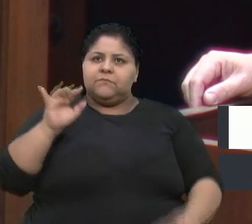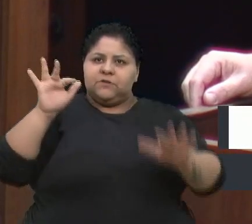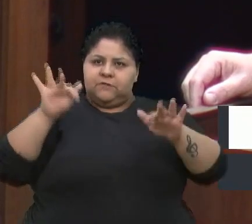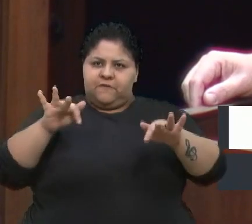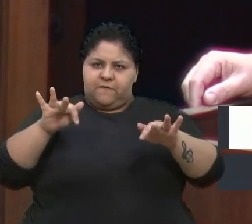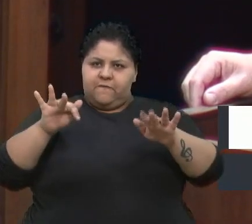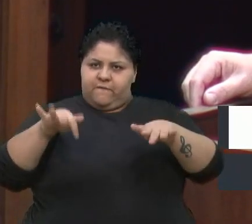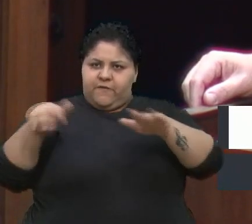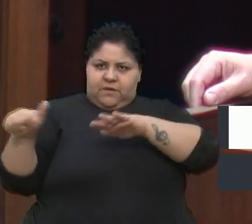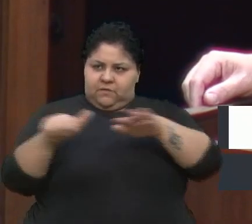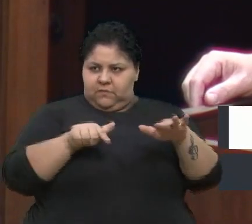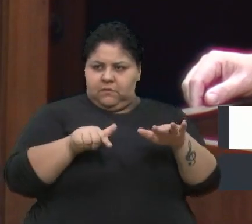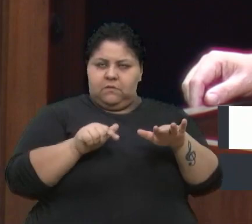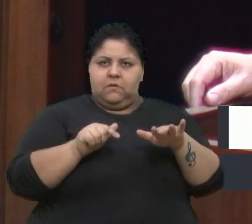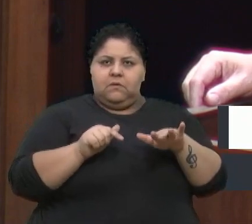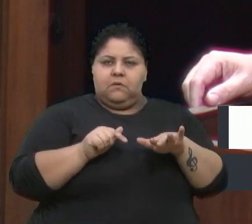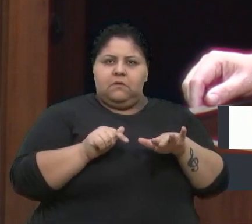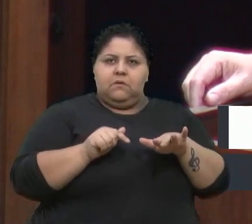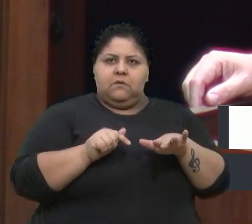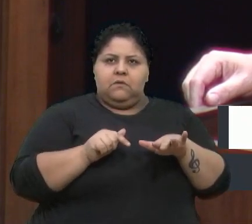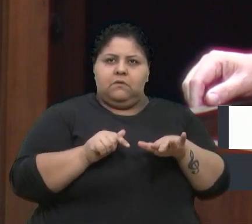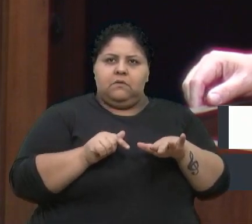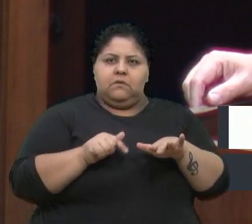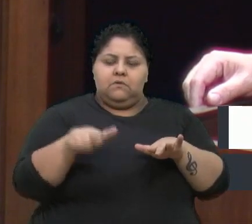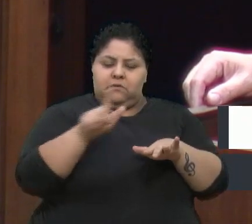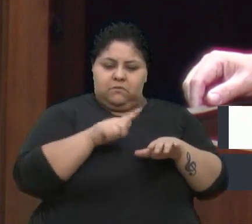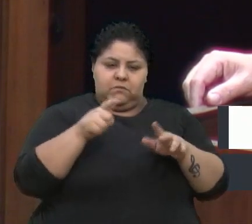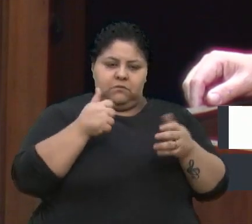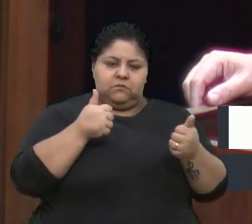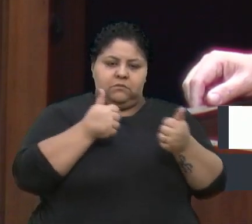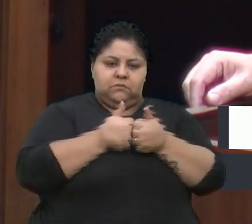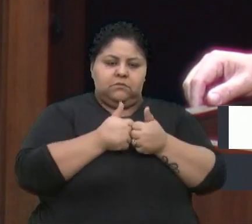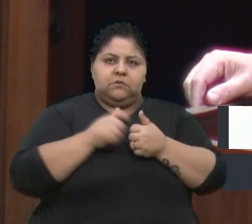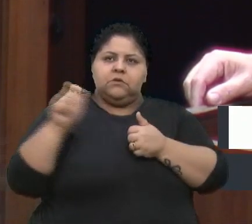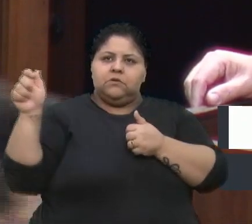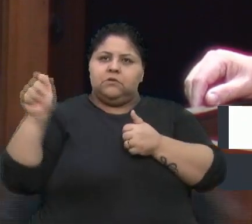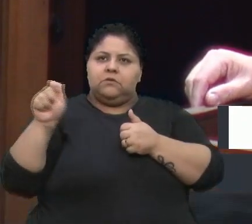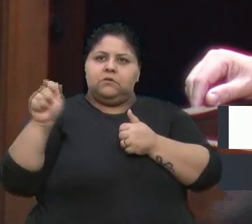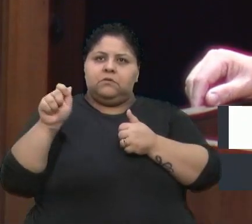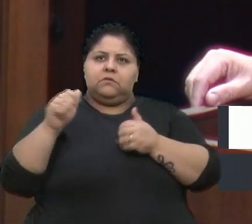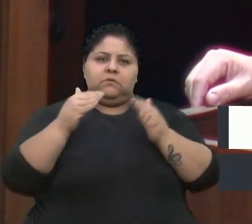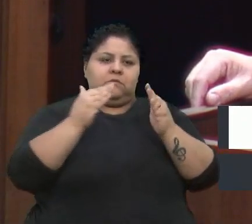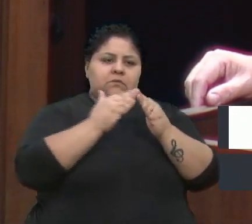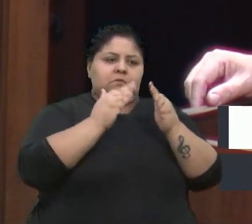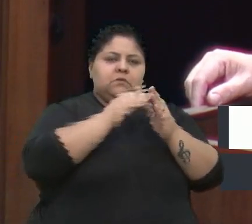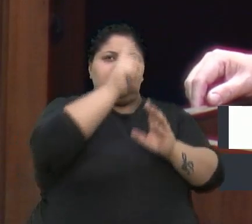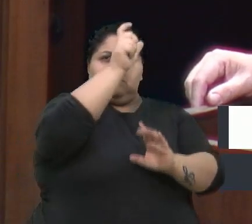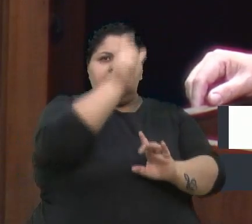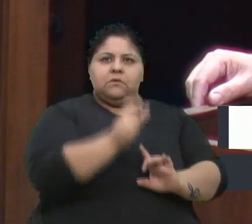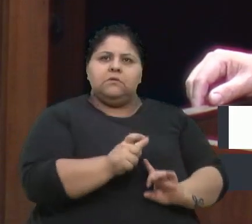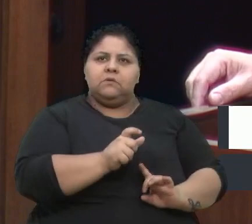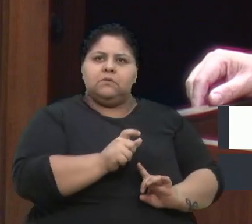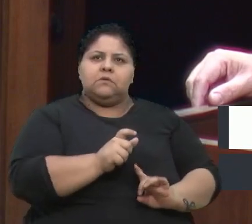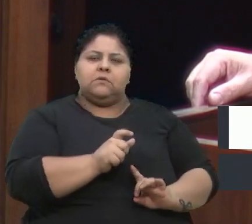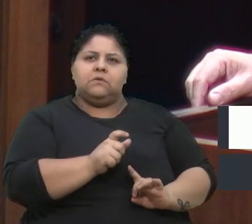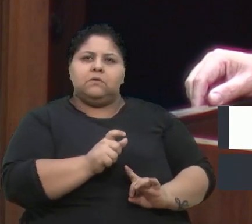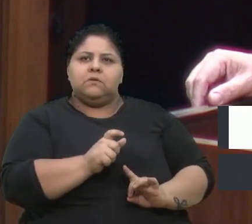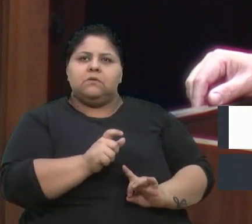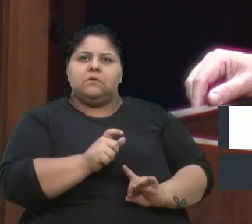semana, nós, juntamente com a Associação dos Moradores do Bairro, permite uma parte, vereador.